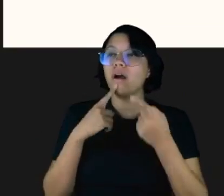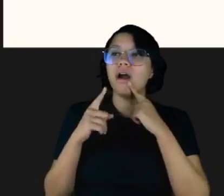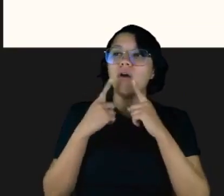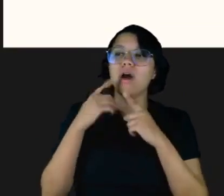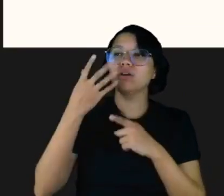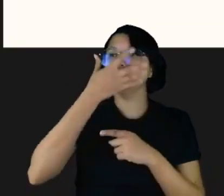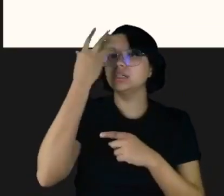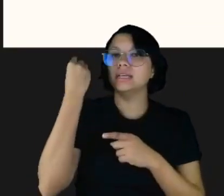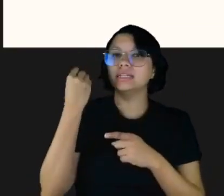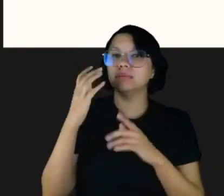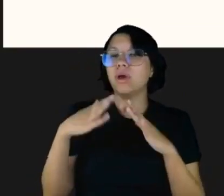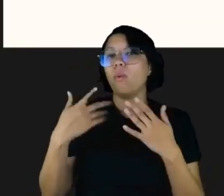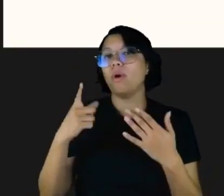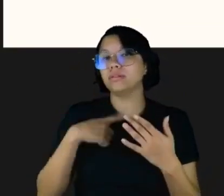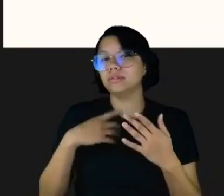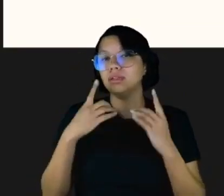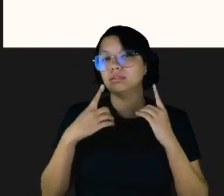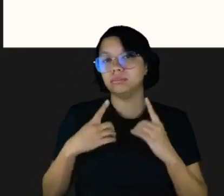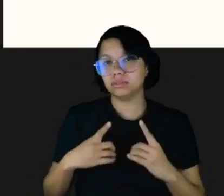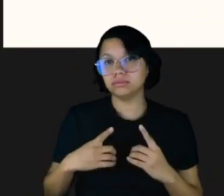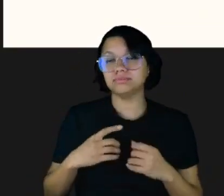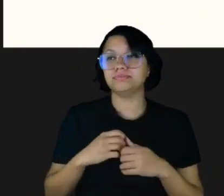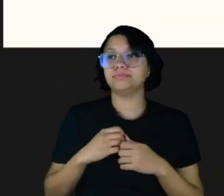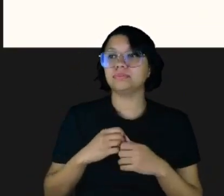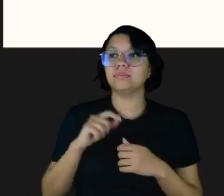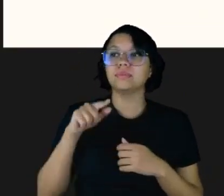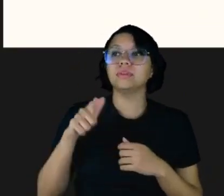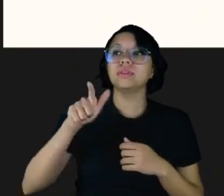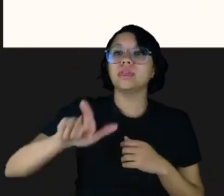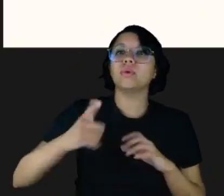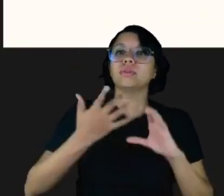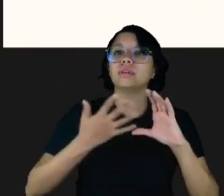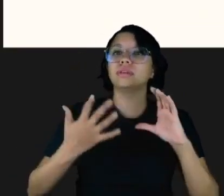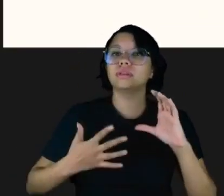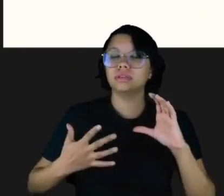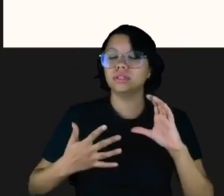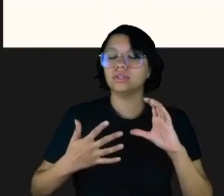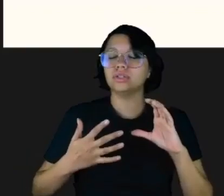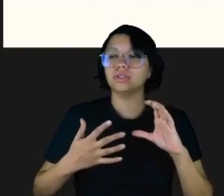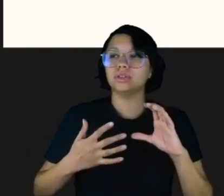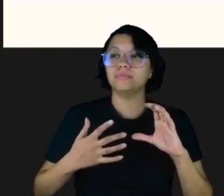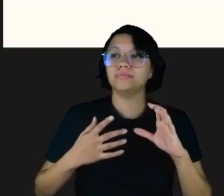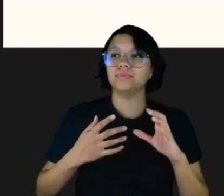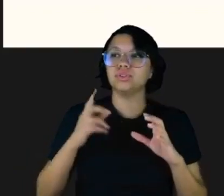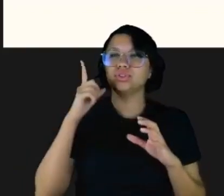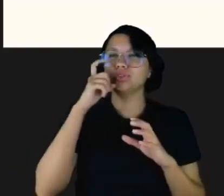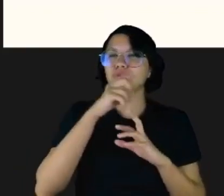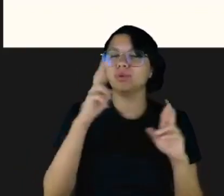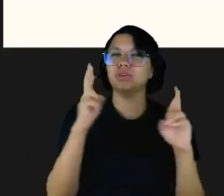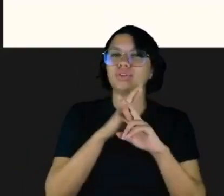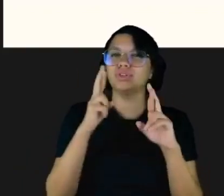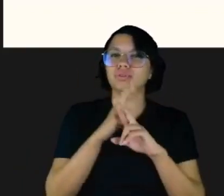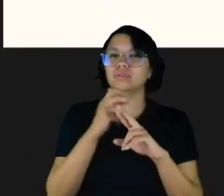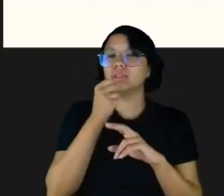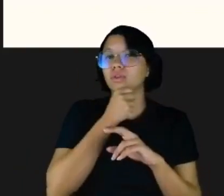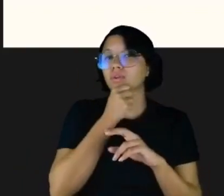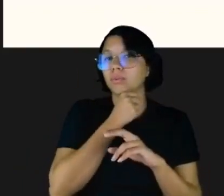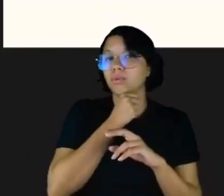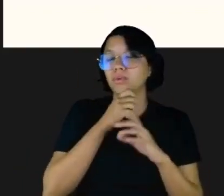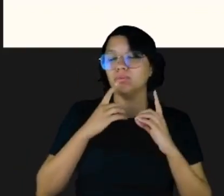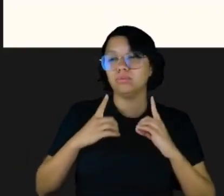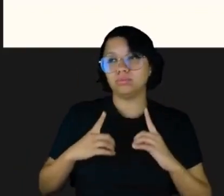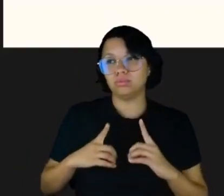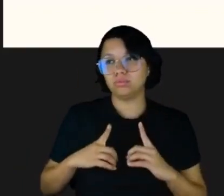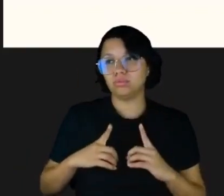idoso, um quadro depressivo. Esse é outro sintoma que dificilmente a gente associa com depressão no idoso. A falta